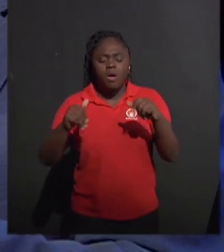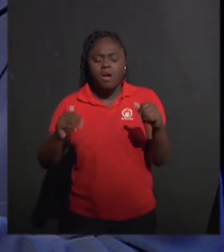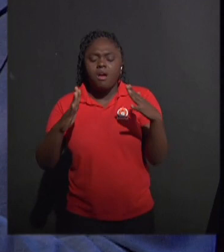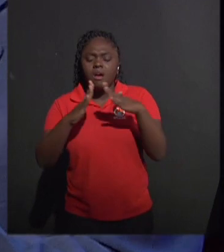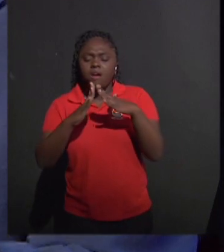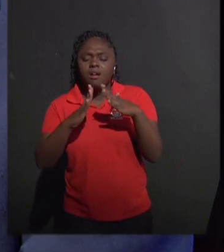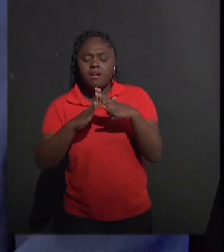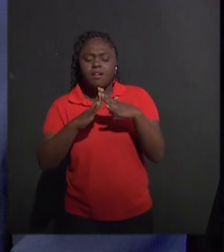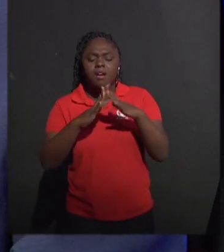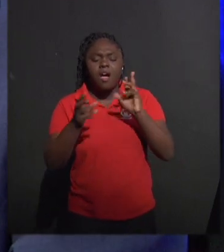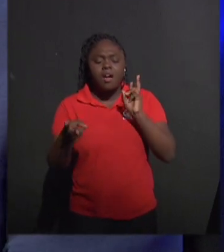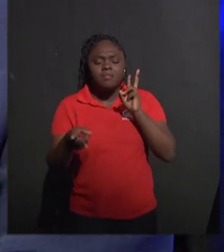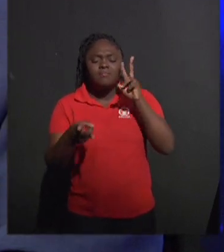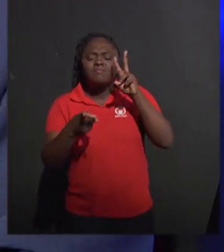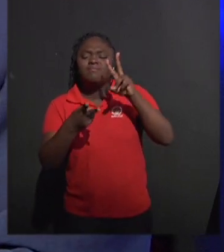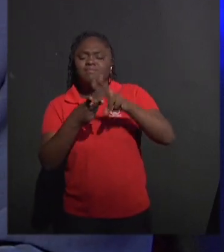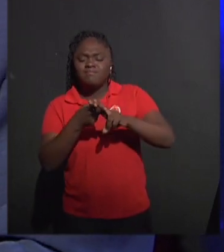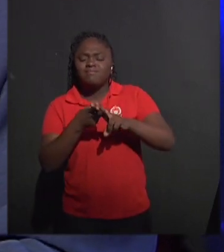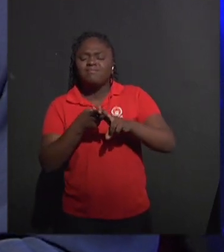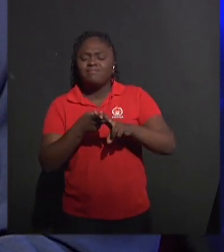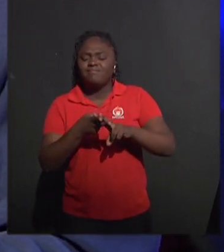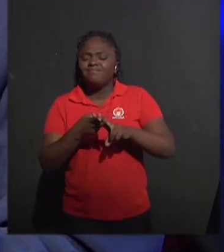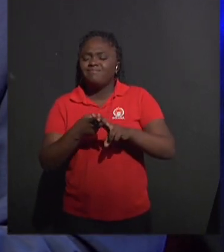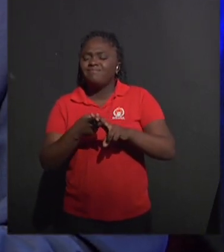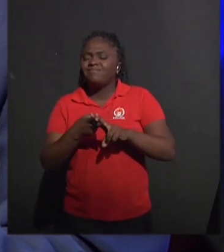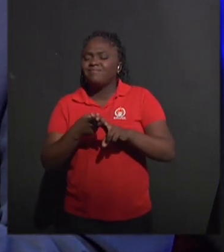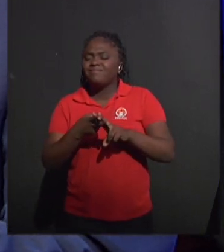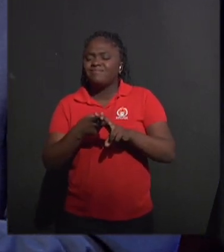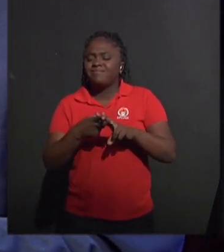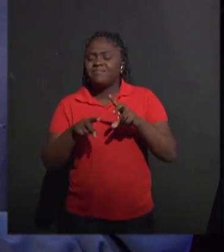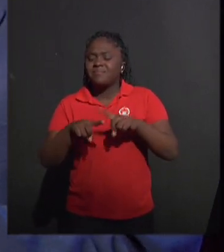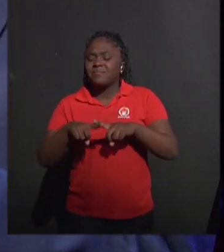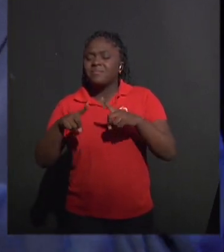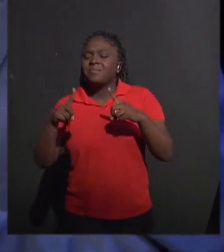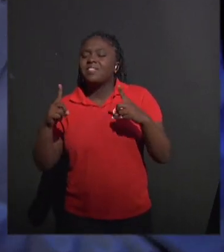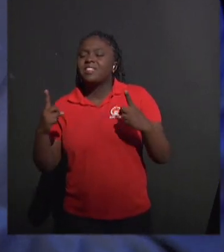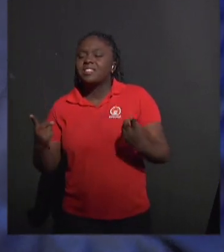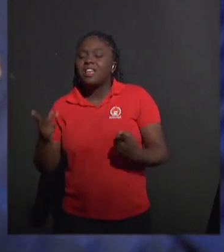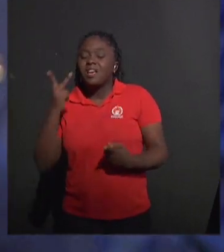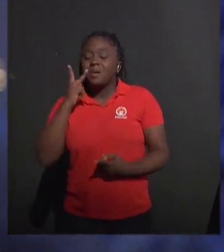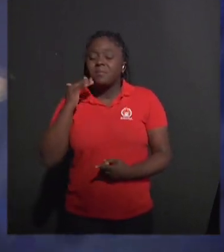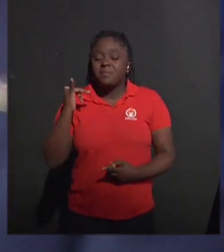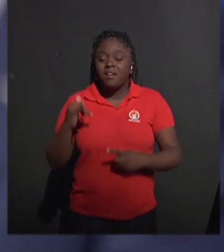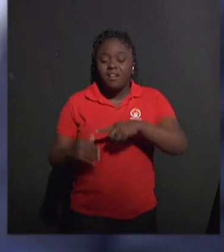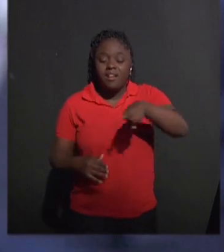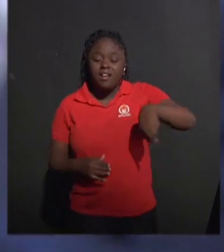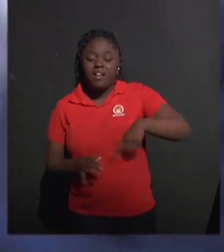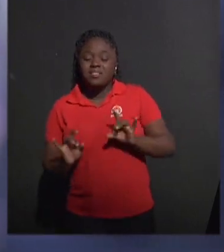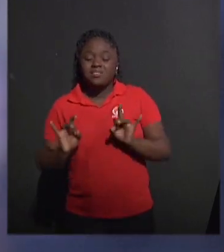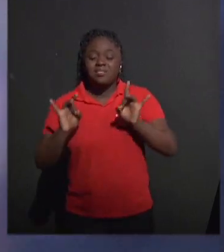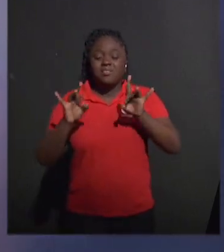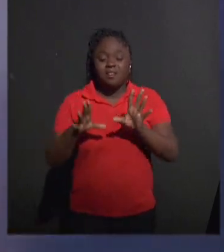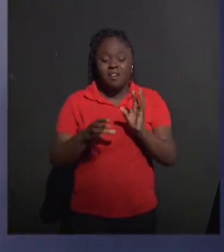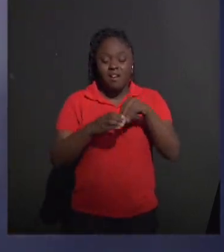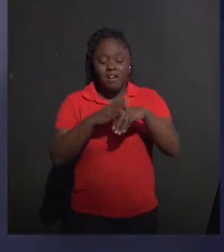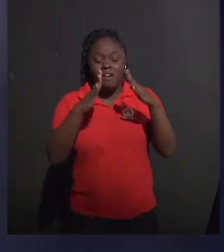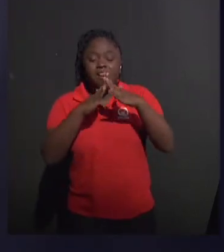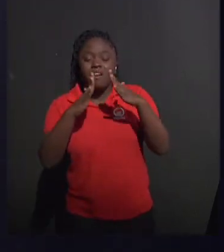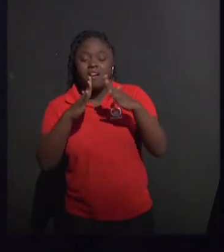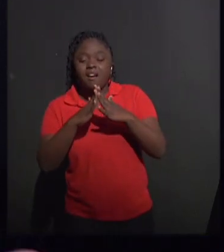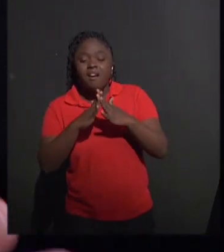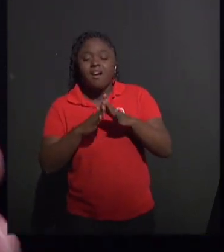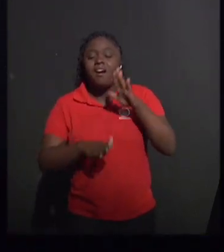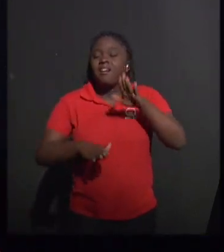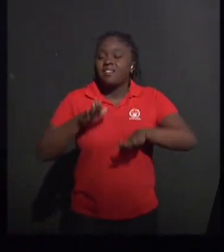estamos presos dentro de casa, Senhor. Mas, ó Pai, não deixe eles ficarem apenas dentro de casa, enchendo